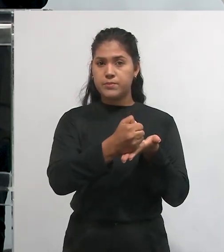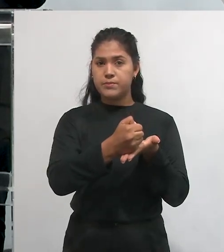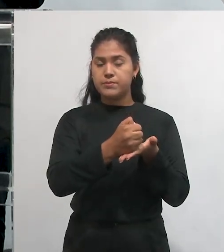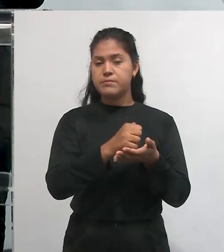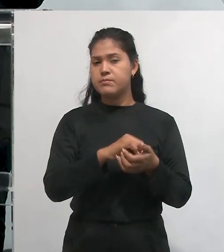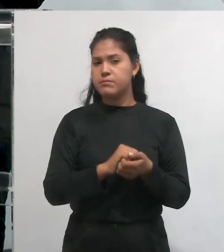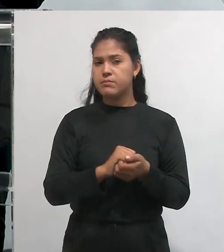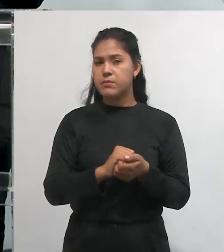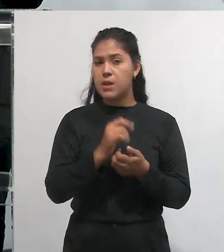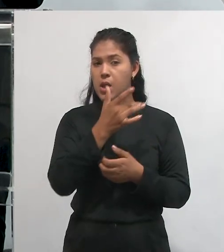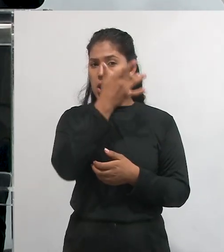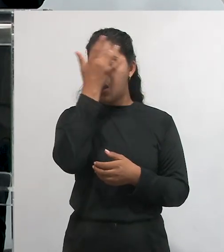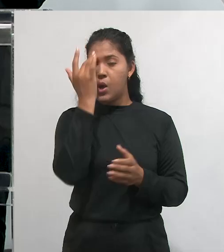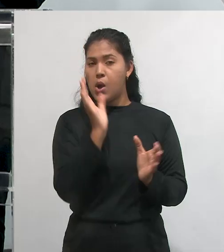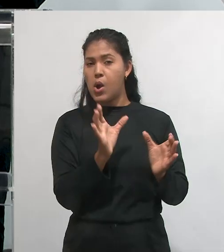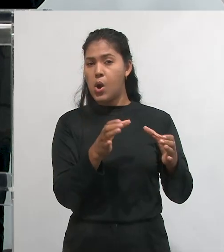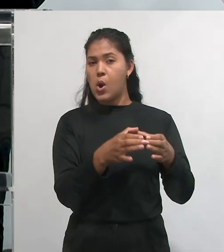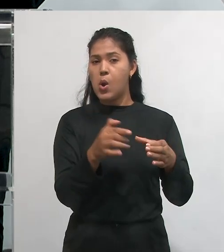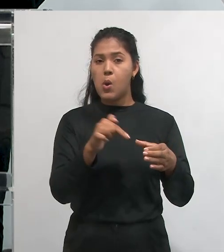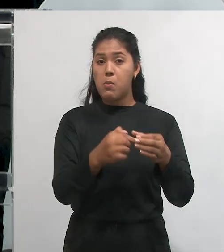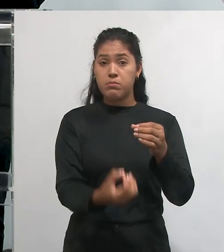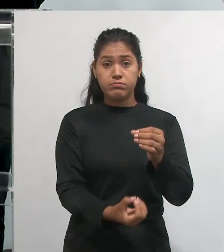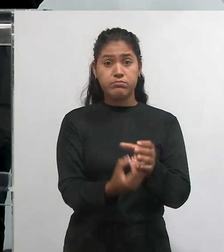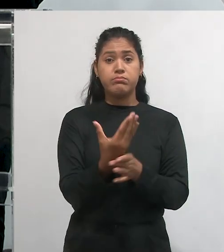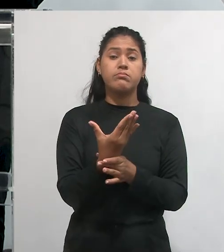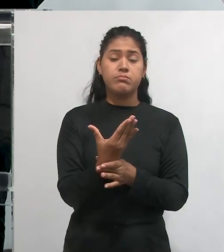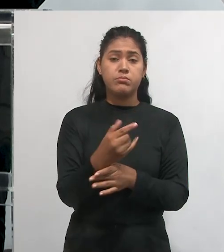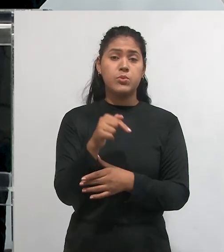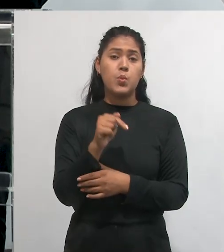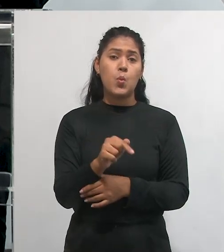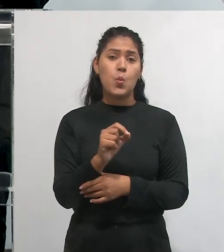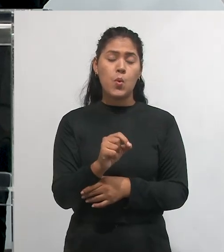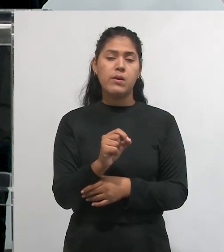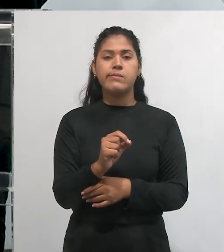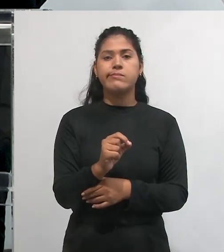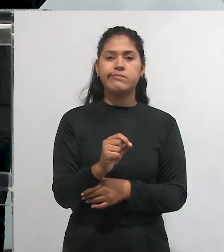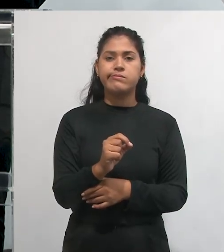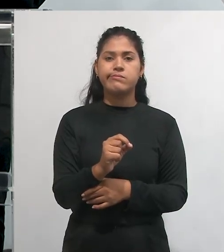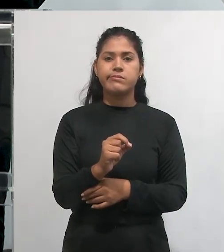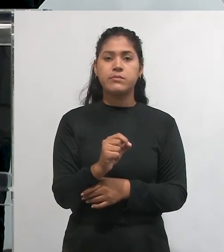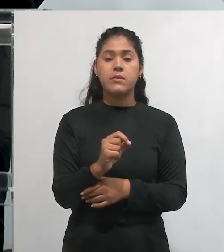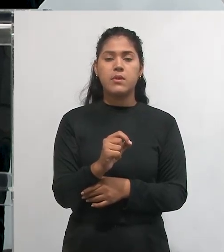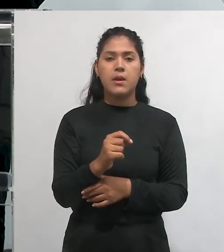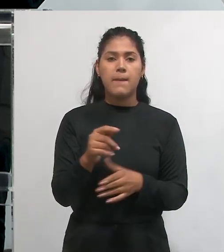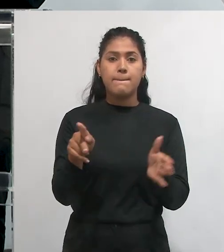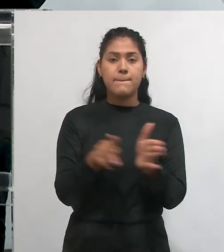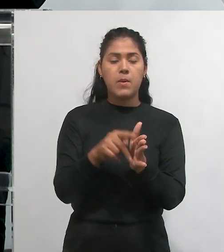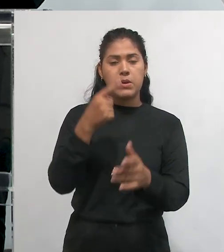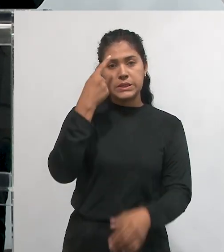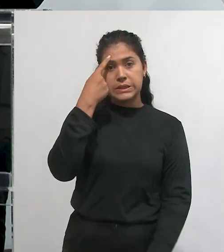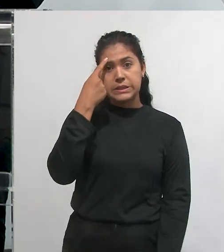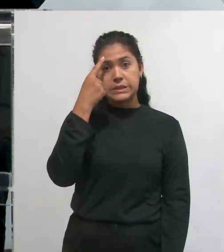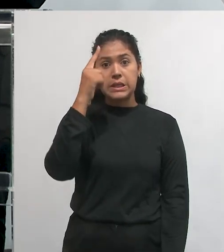então criam, a partir de uma convicção